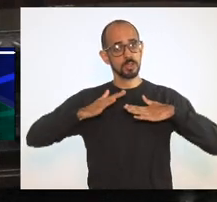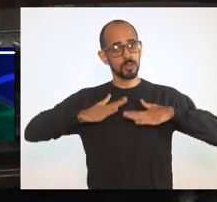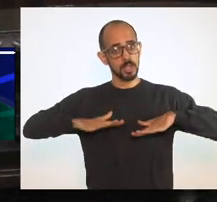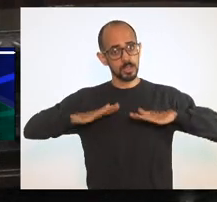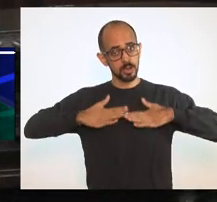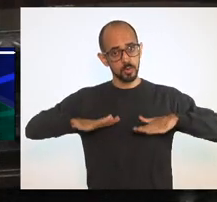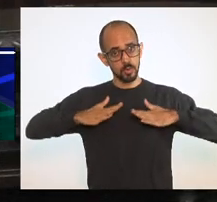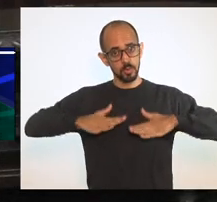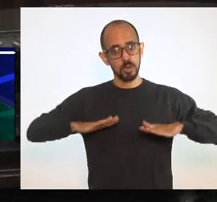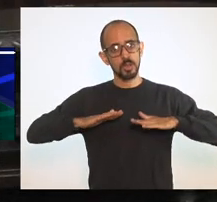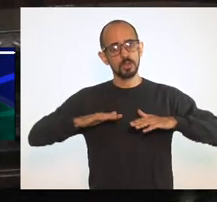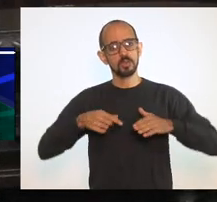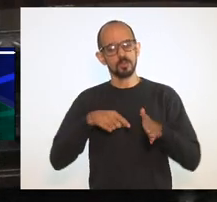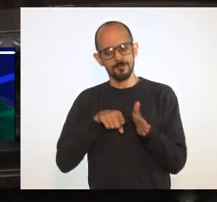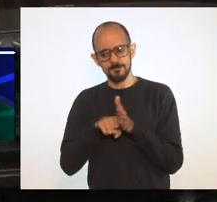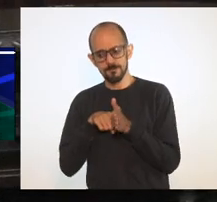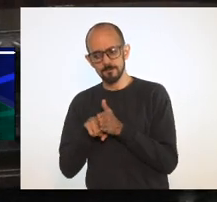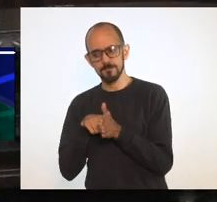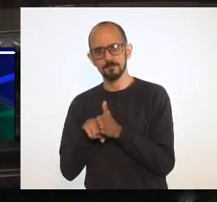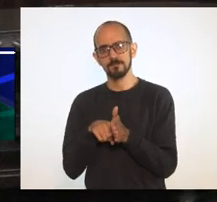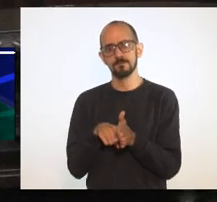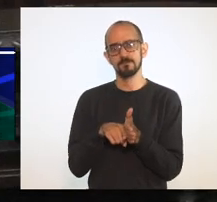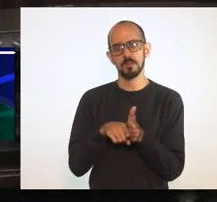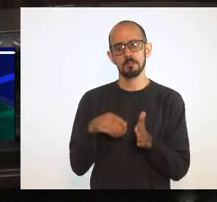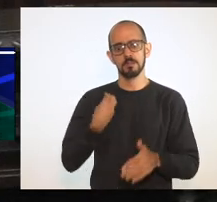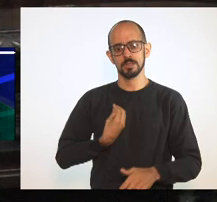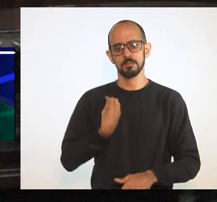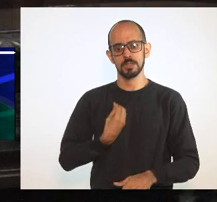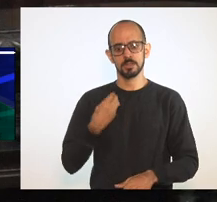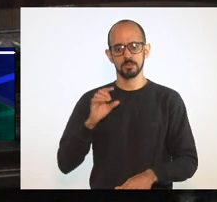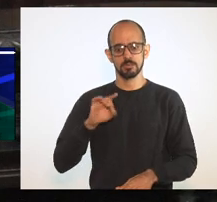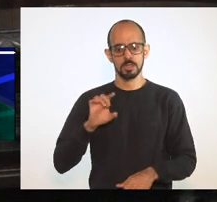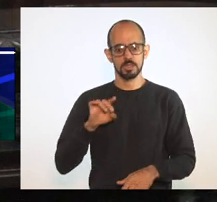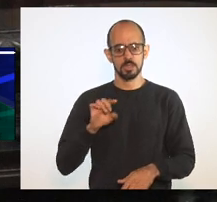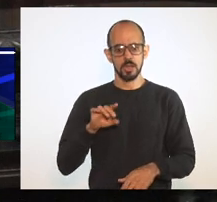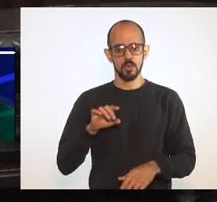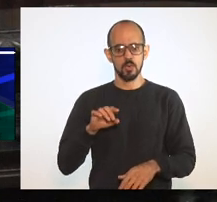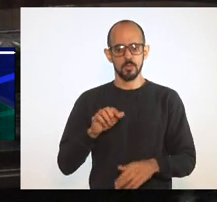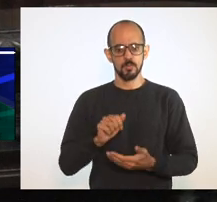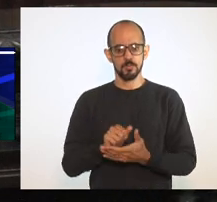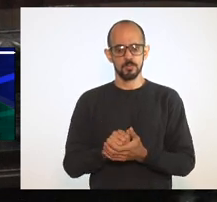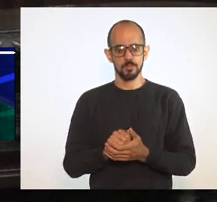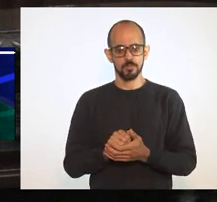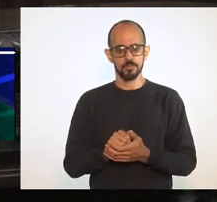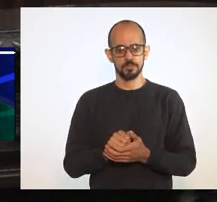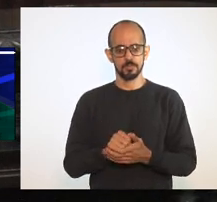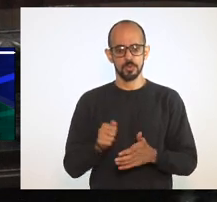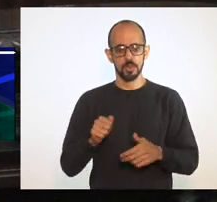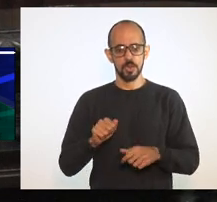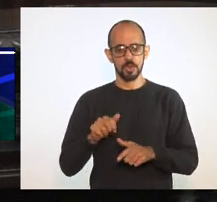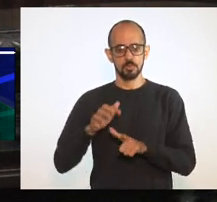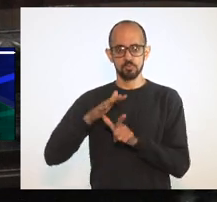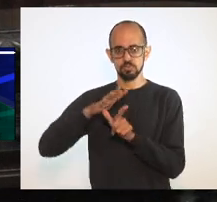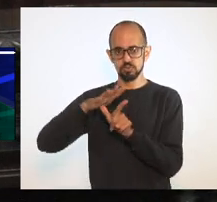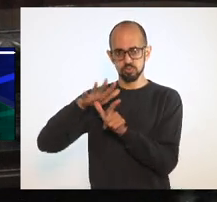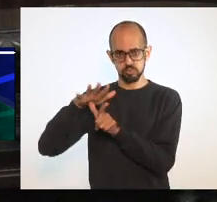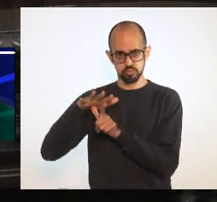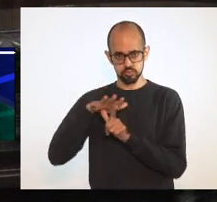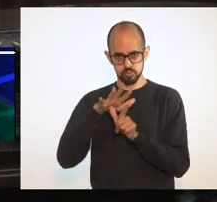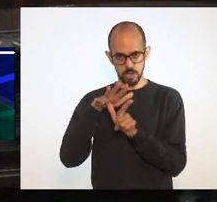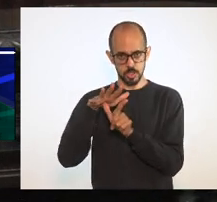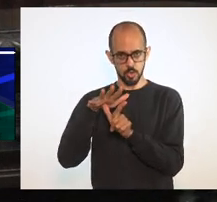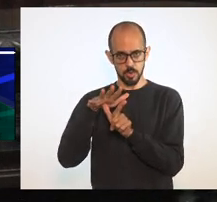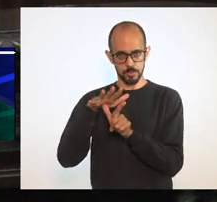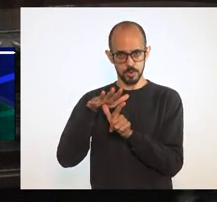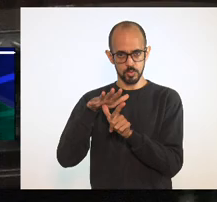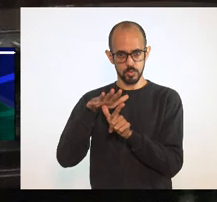fiscalizar a participação especial. Não tenho dúvida. Aquele transporte aéreo, helicóptero, que muitas das